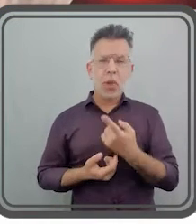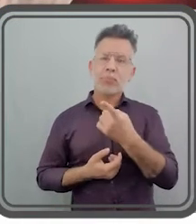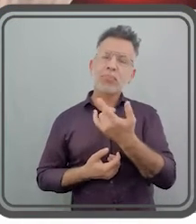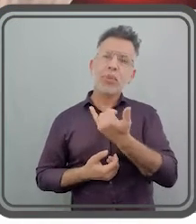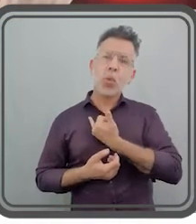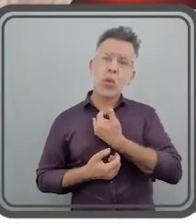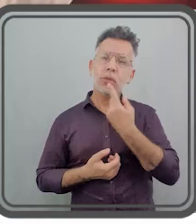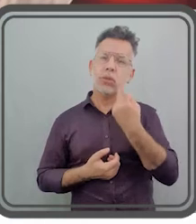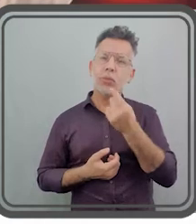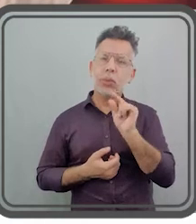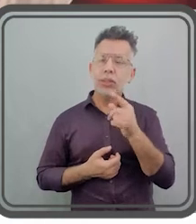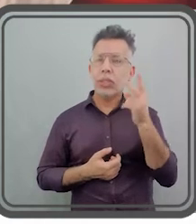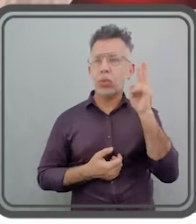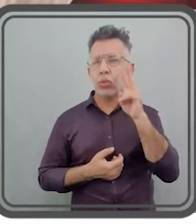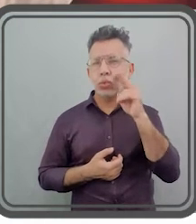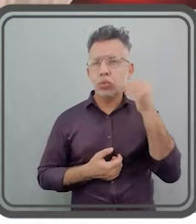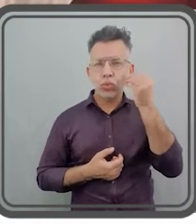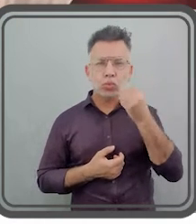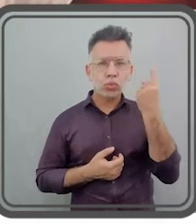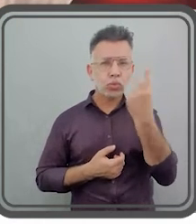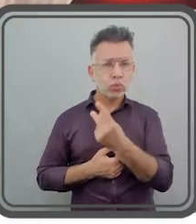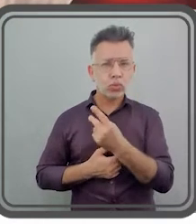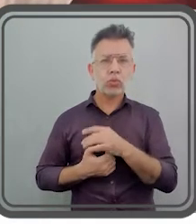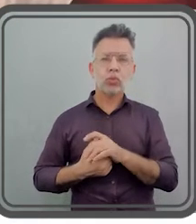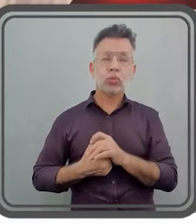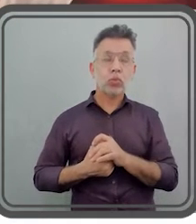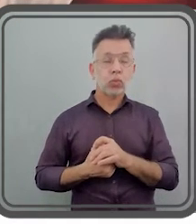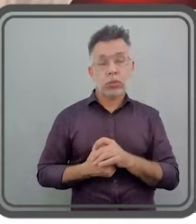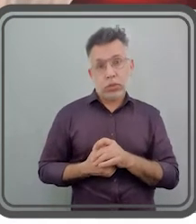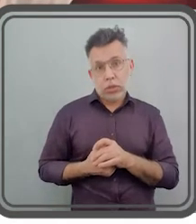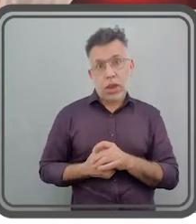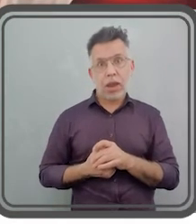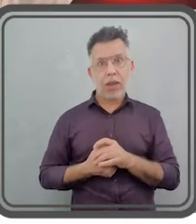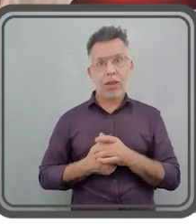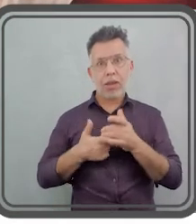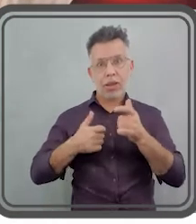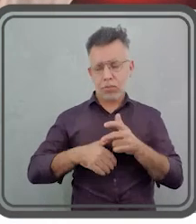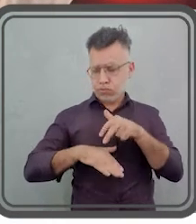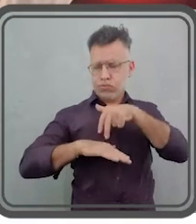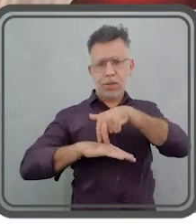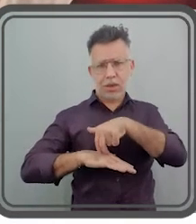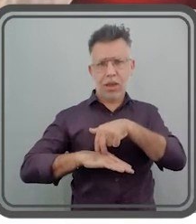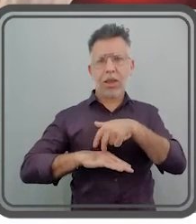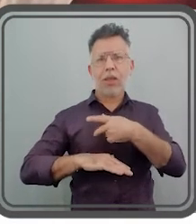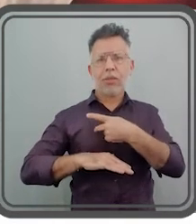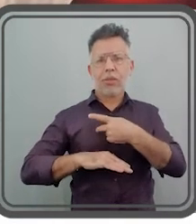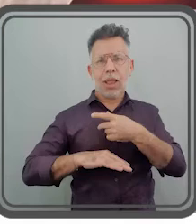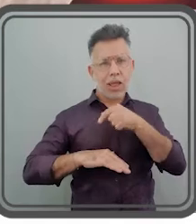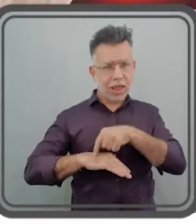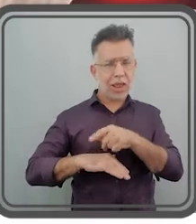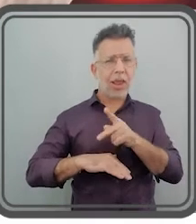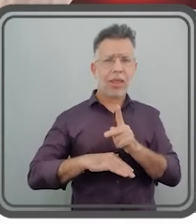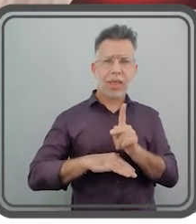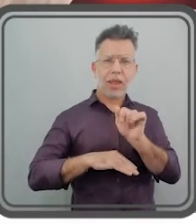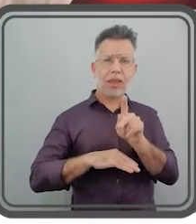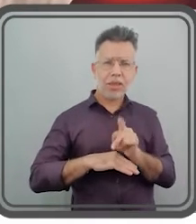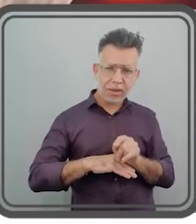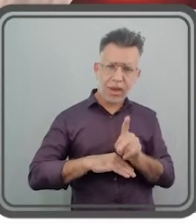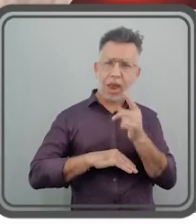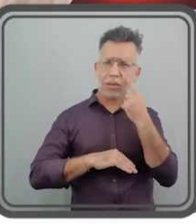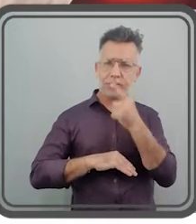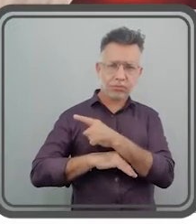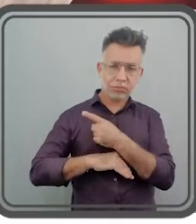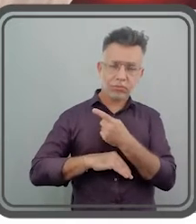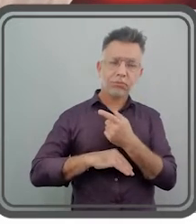estavam conta um pouquinho da tua história pessoal afinal de contas assim né chegou na posição de destaque na cai aqui no carácter